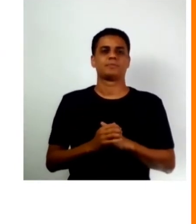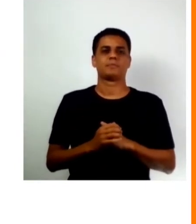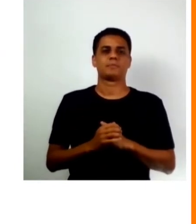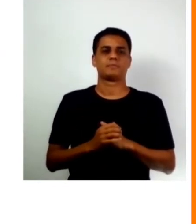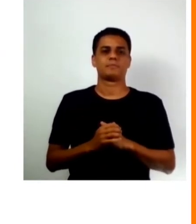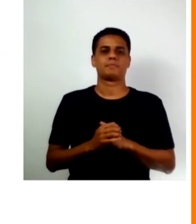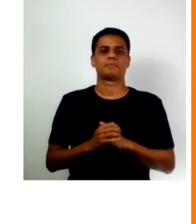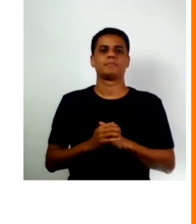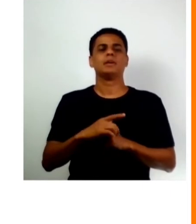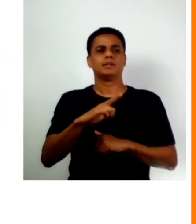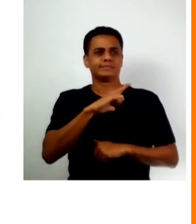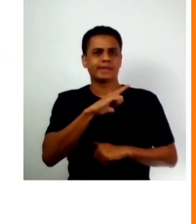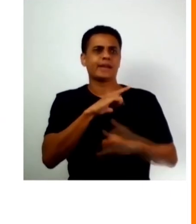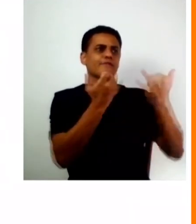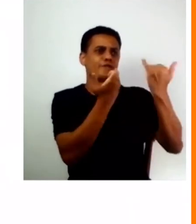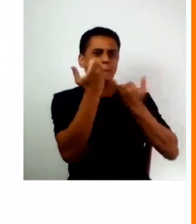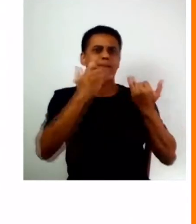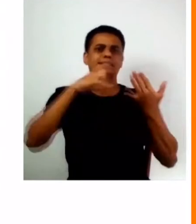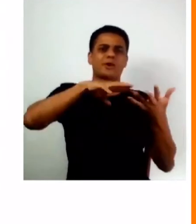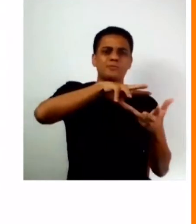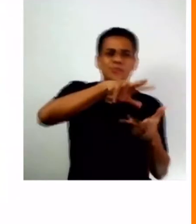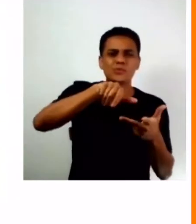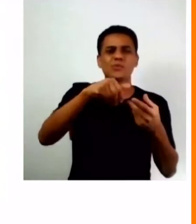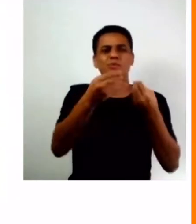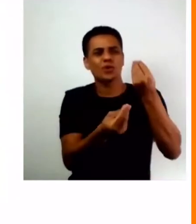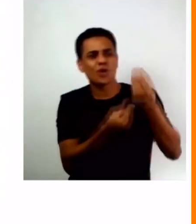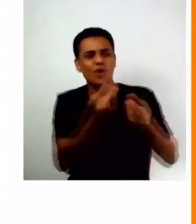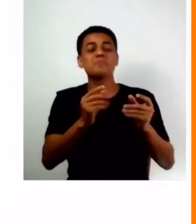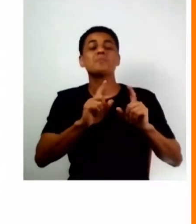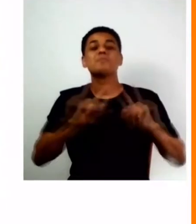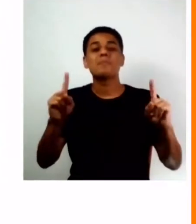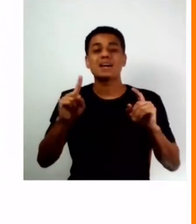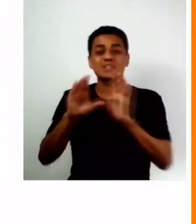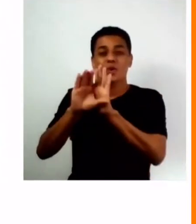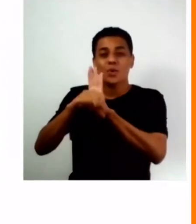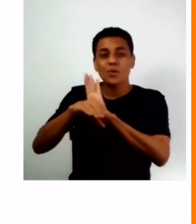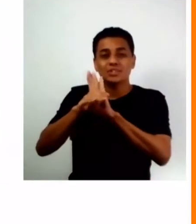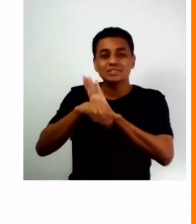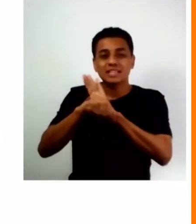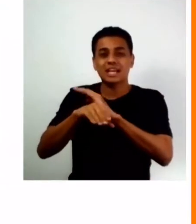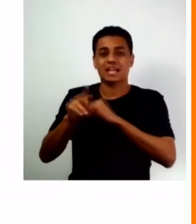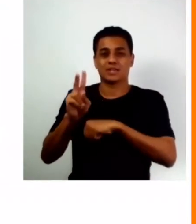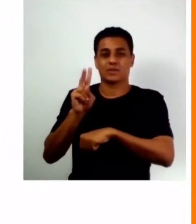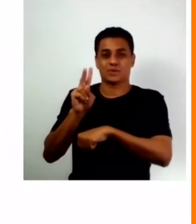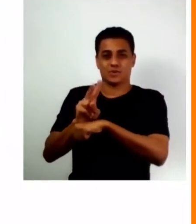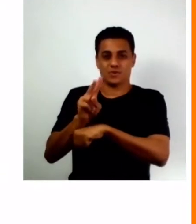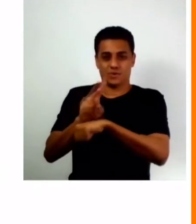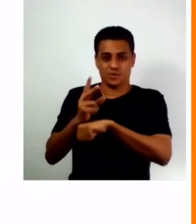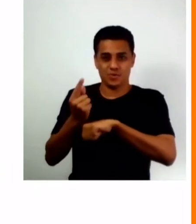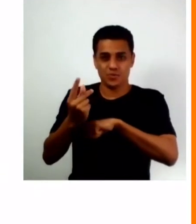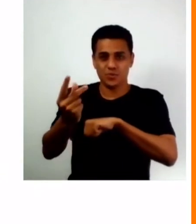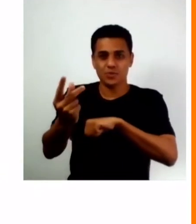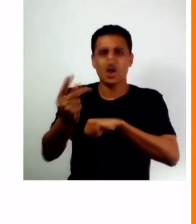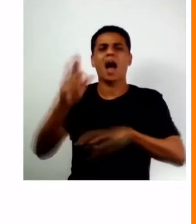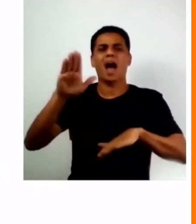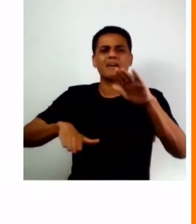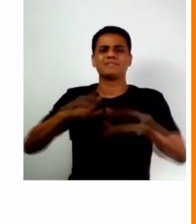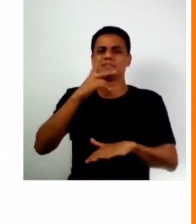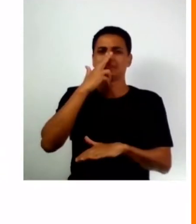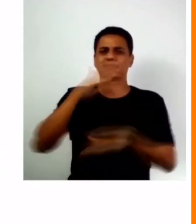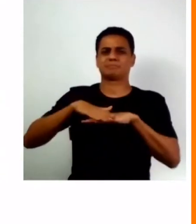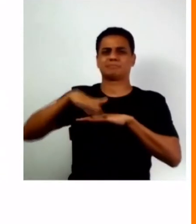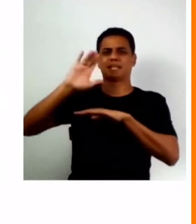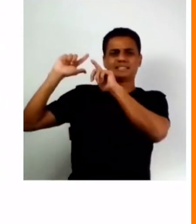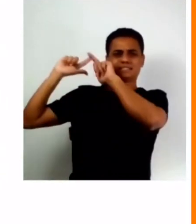da Tierra, todas as redes e cosas, e o concepto de sostenibilidade a veces é un pouco conservador. É a dizer, o que quere a